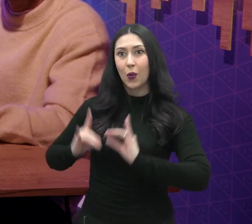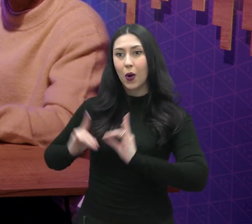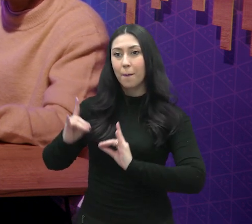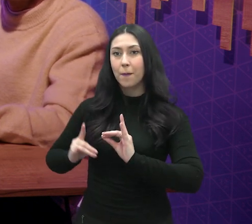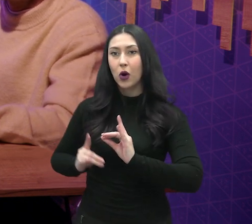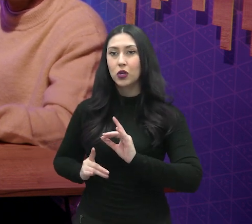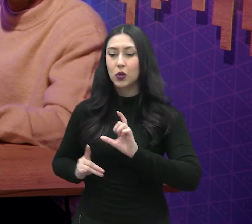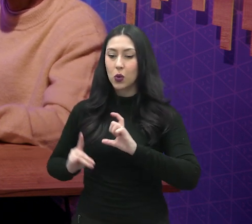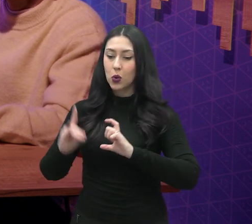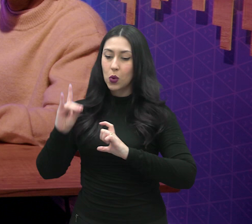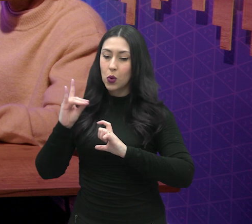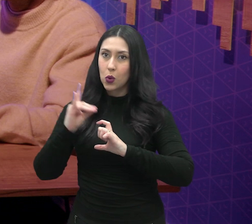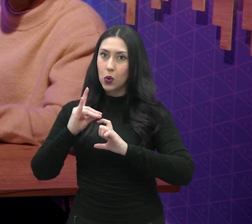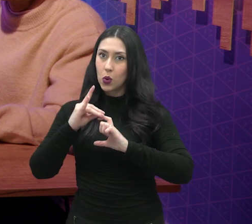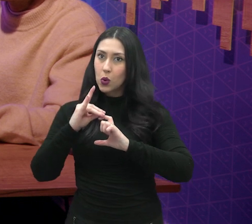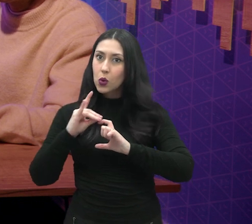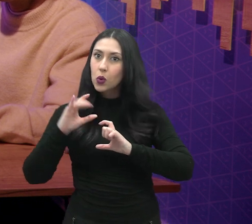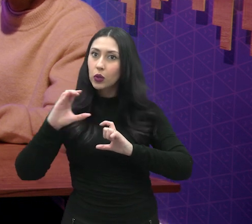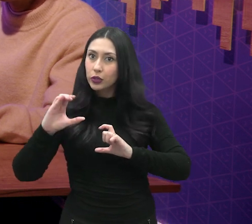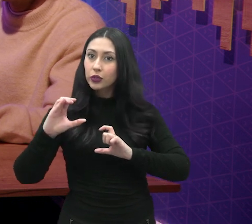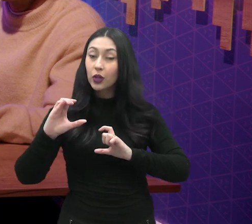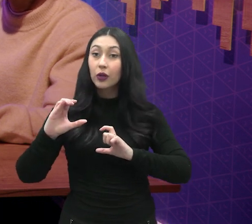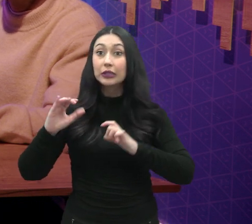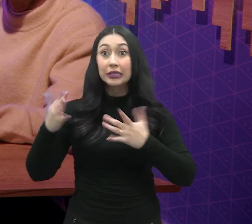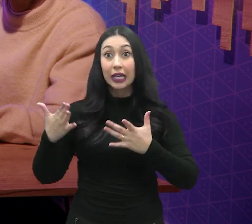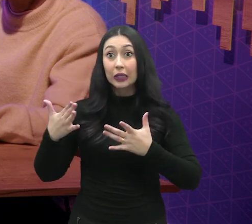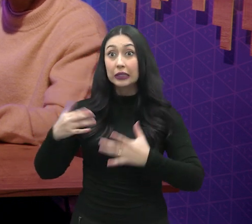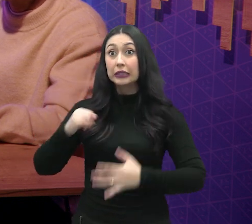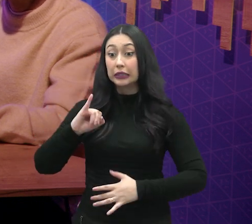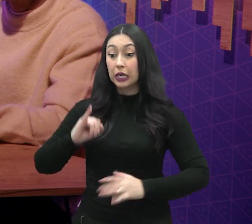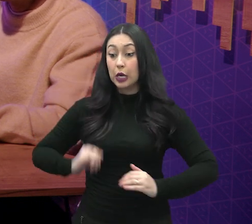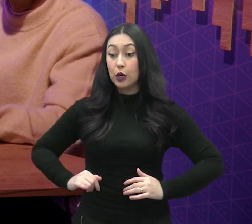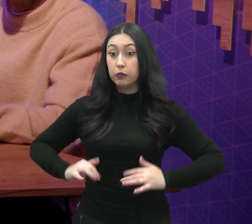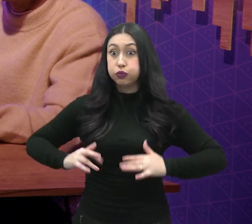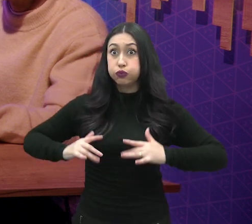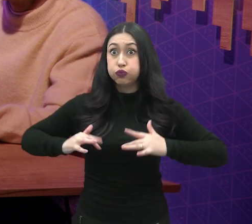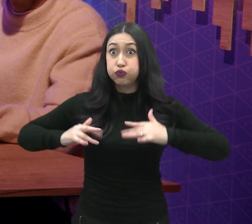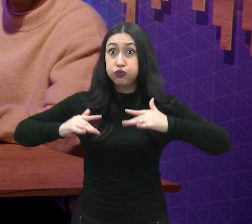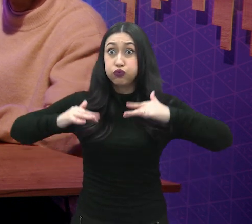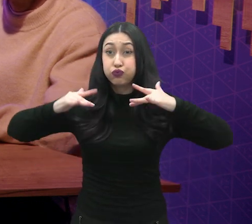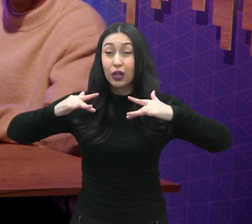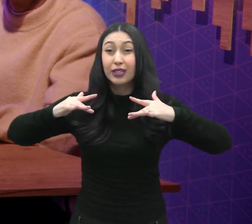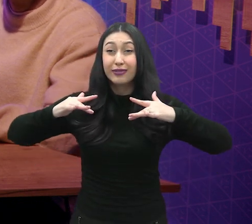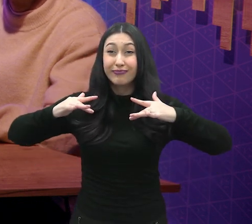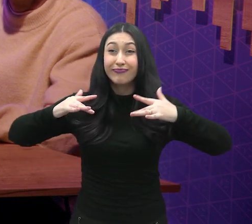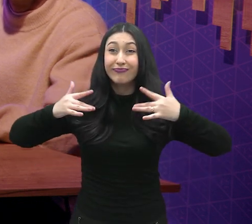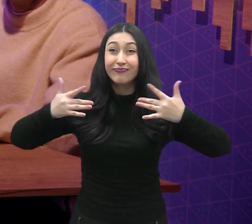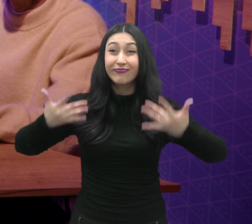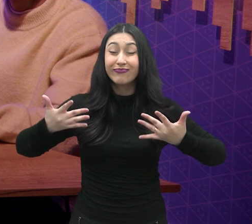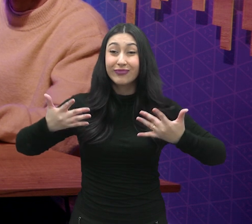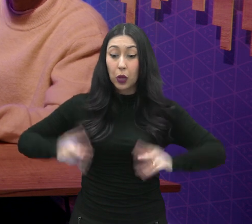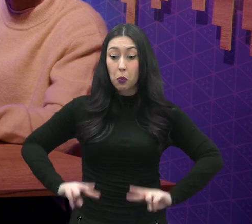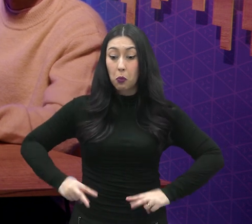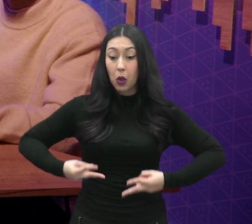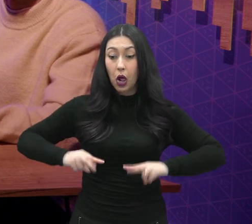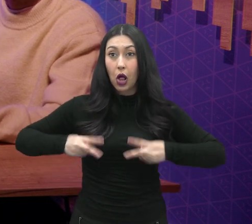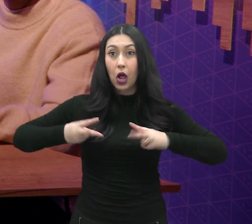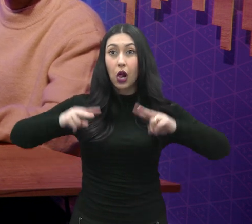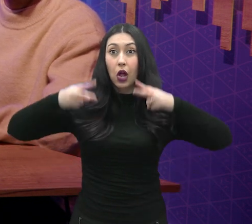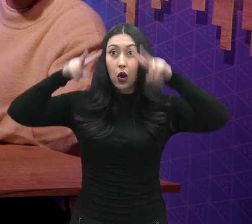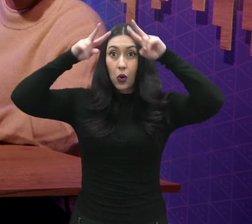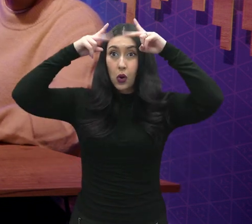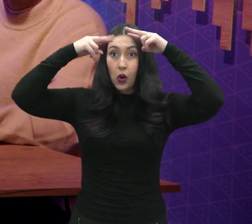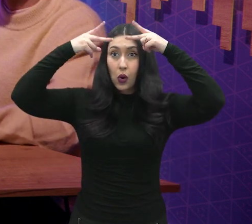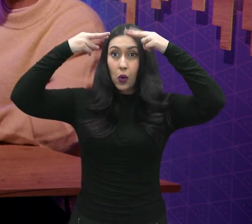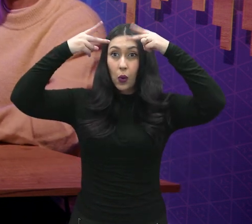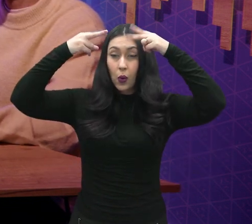cortisol. E hoje sabemos que o bombardeio contínuo de cortisol no cérebro leva a uma diminuição crônica de neurotransmissores. O